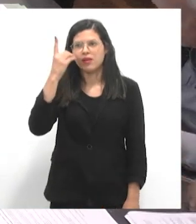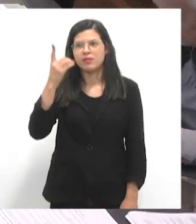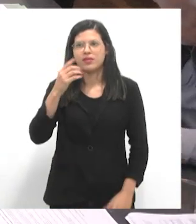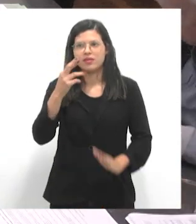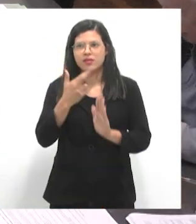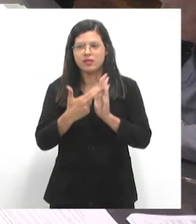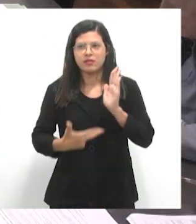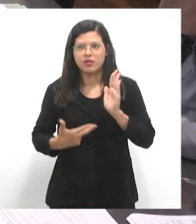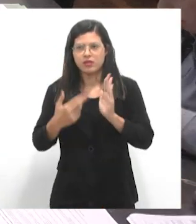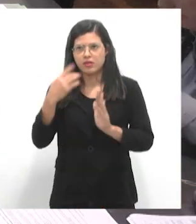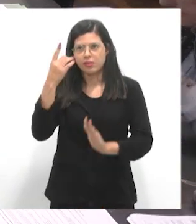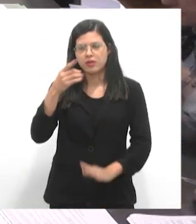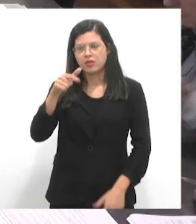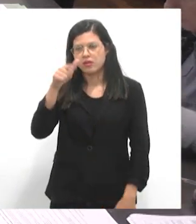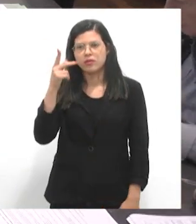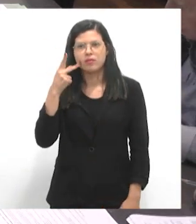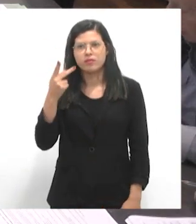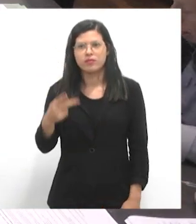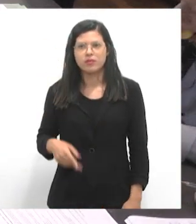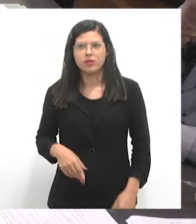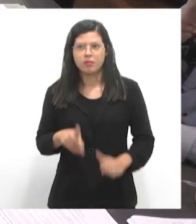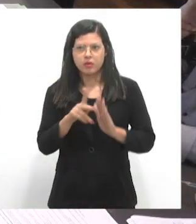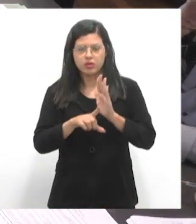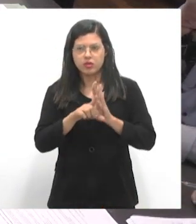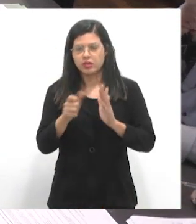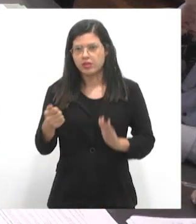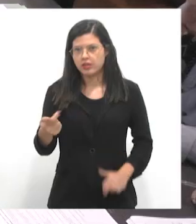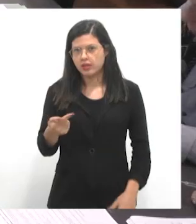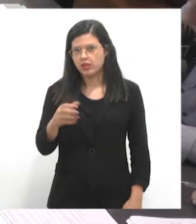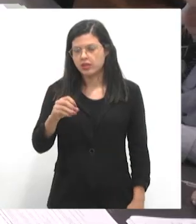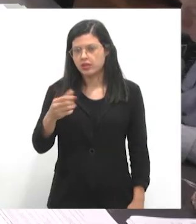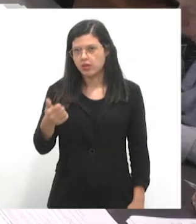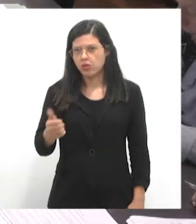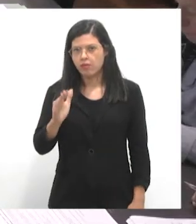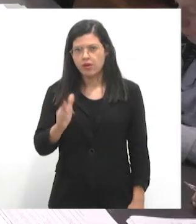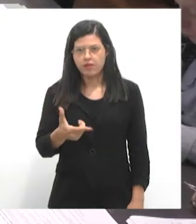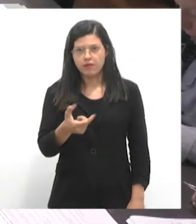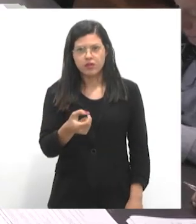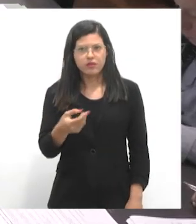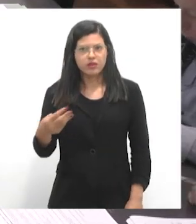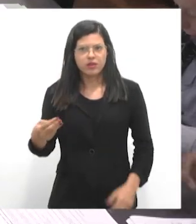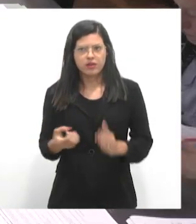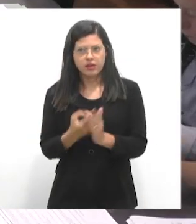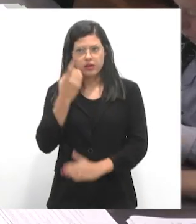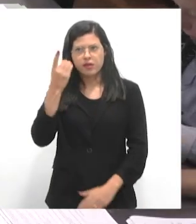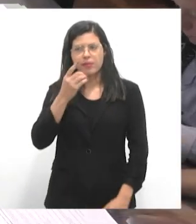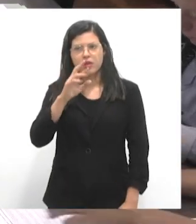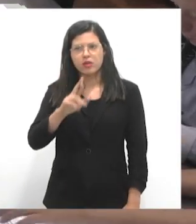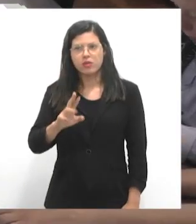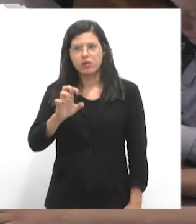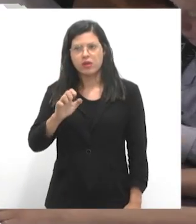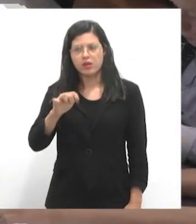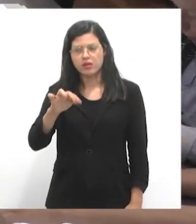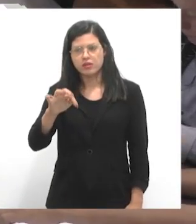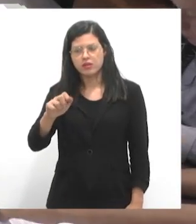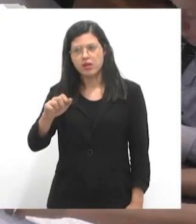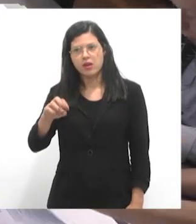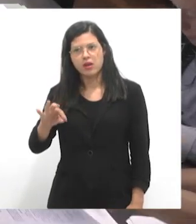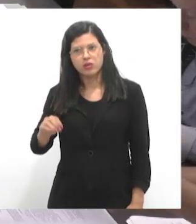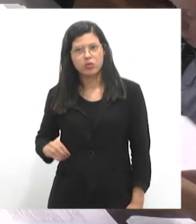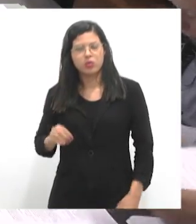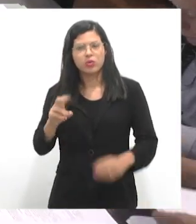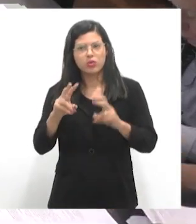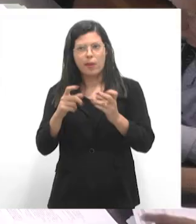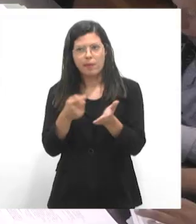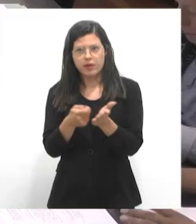Relatoria do deputado Luiz Paulo, é o 23 da pauta, projeto de lei 1701 de 23, de autoria do deputado Renato Machado, que dispõe sobre